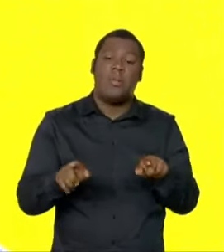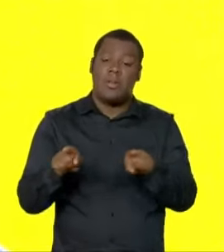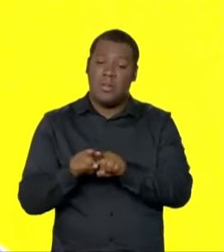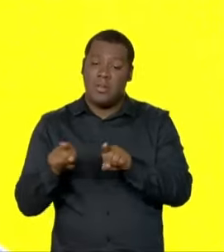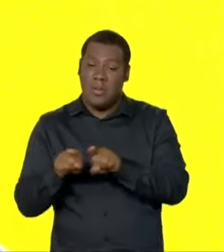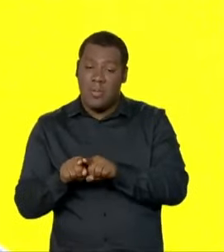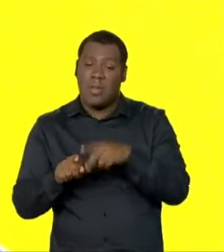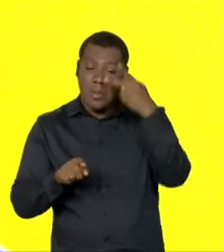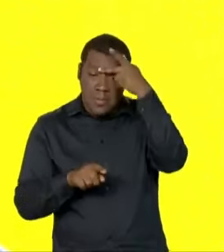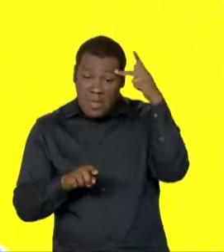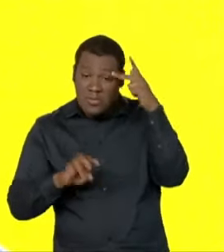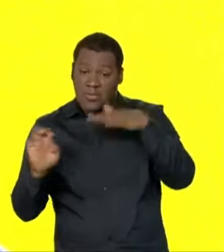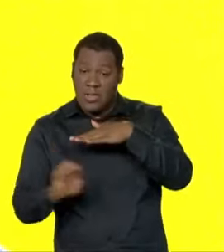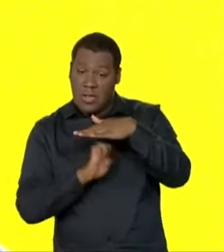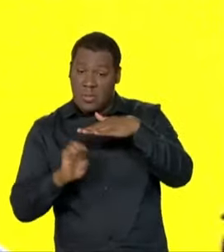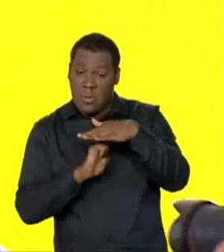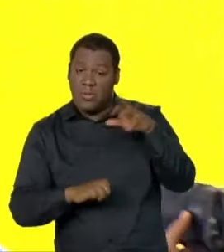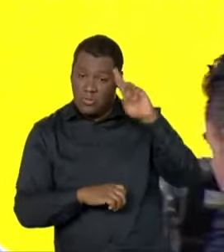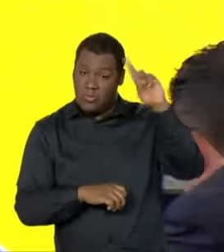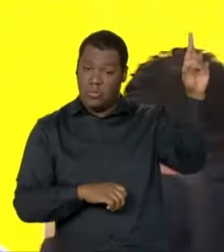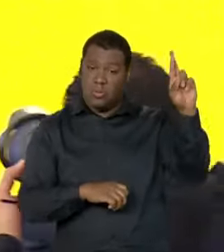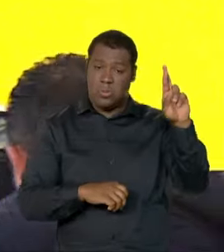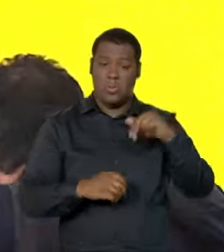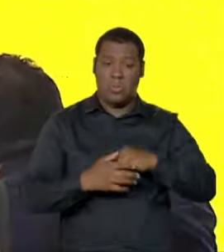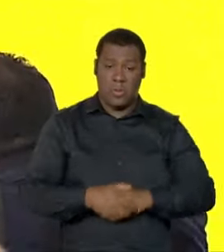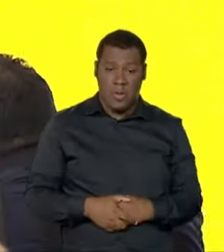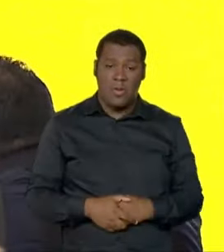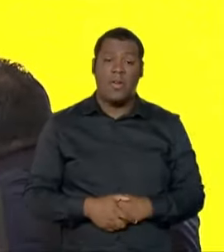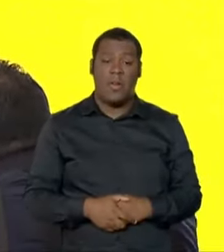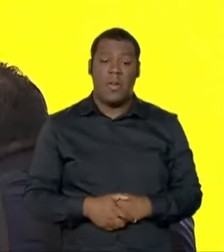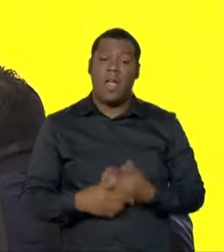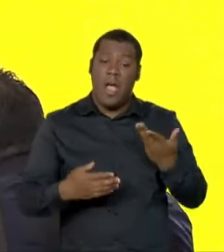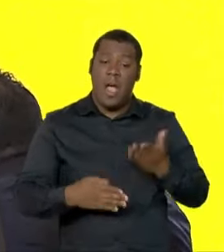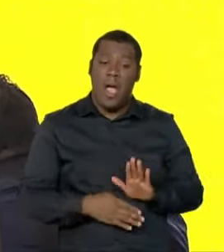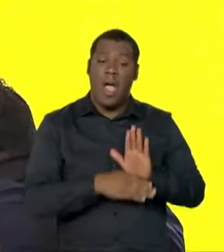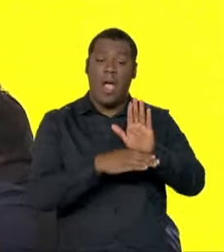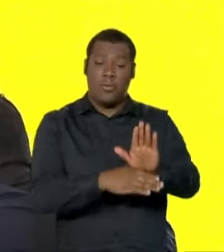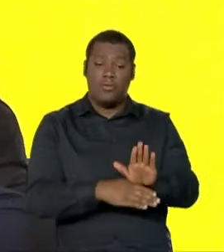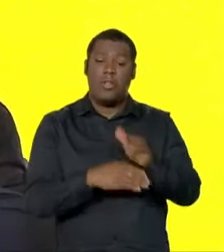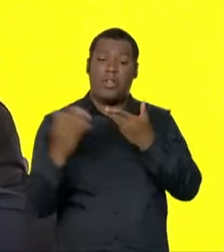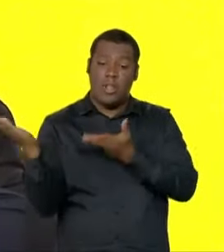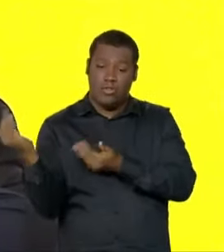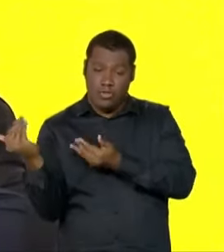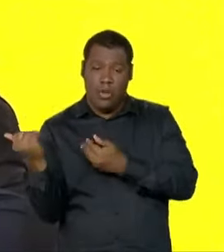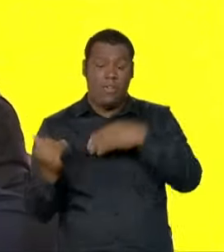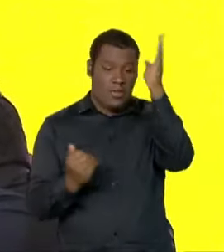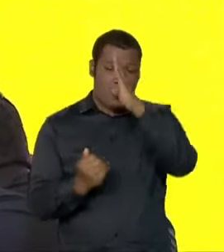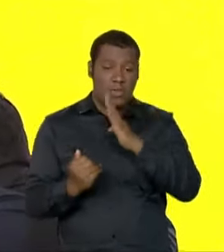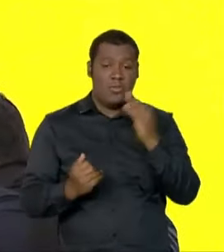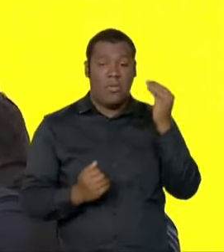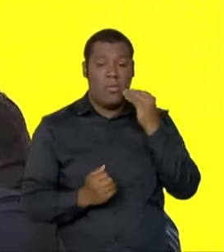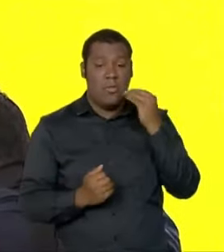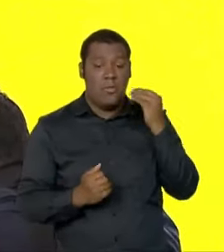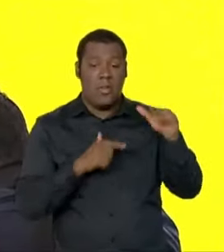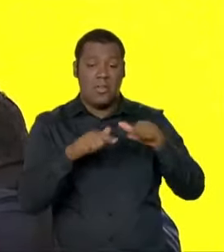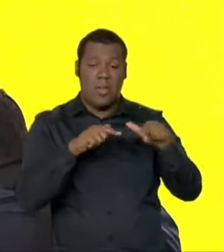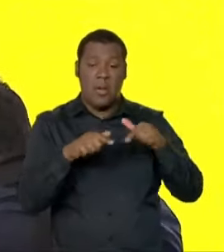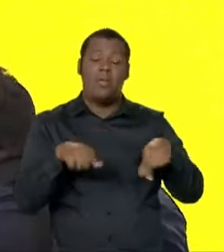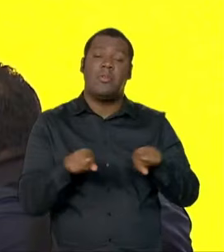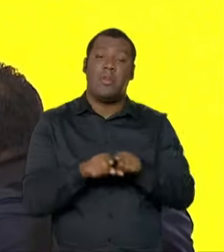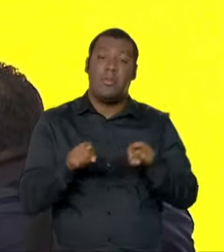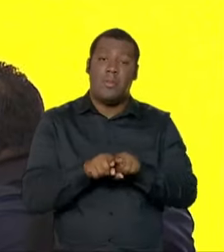de porte que precisa gerar oportunidades para a nossa juventude, oferecer para as nossas